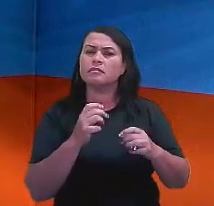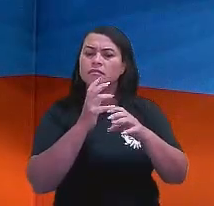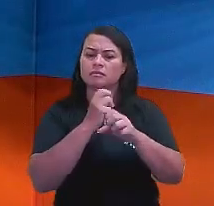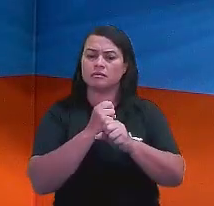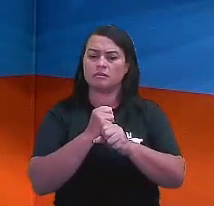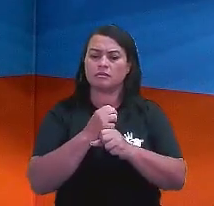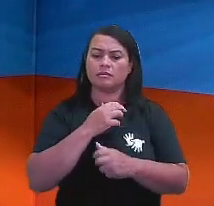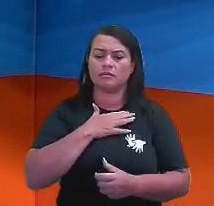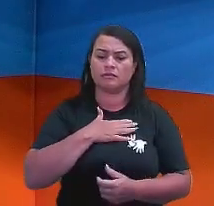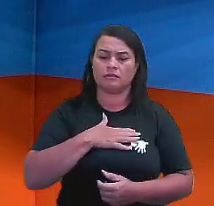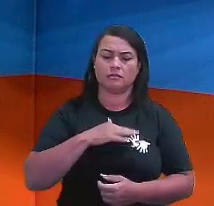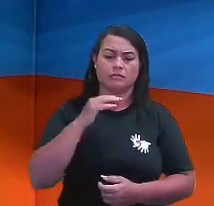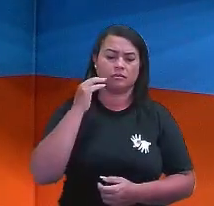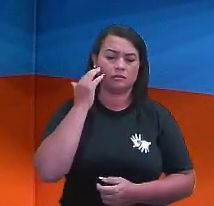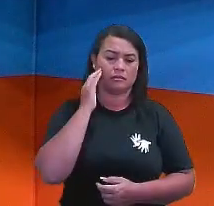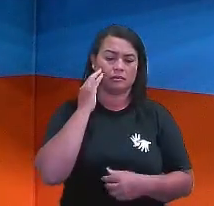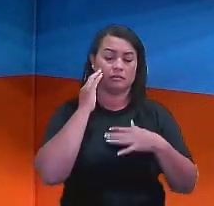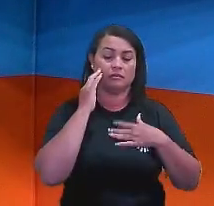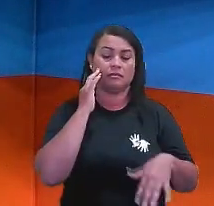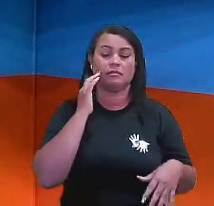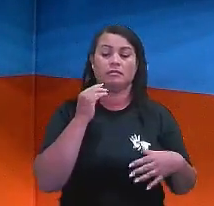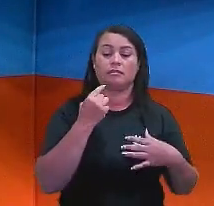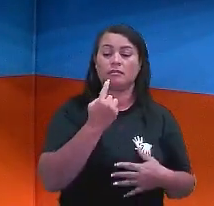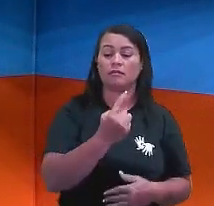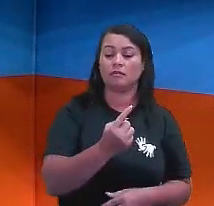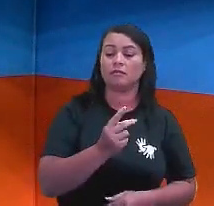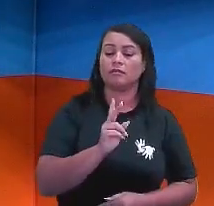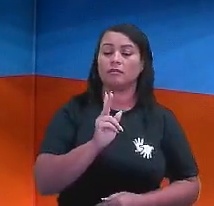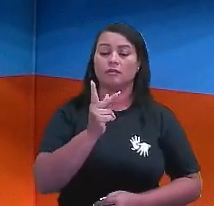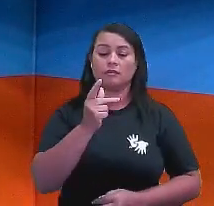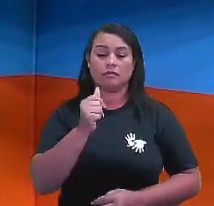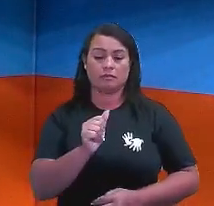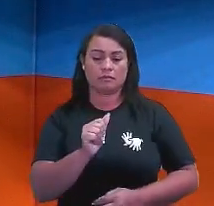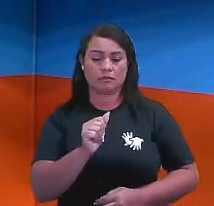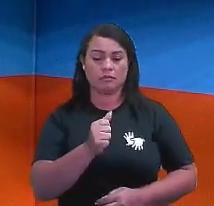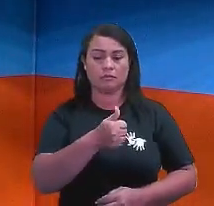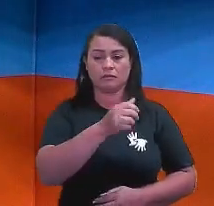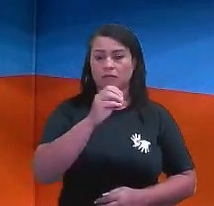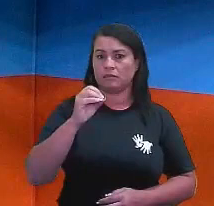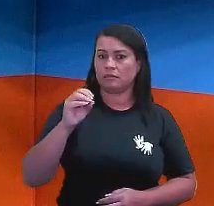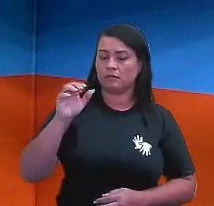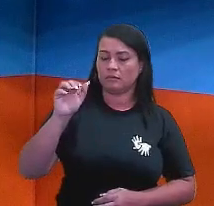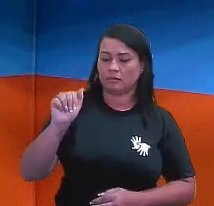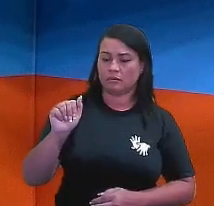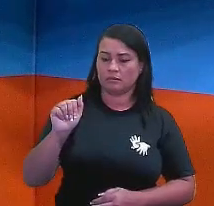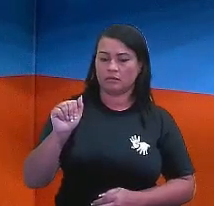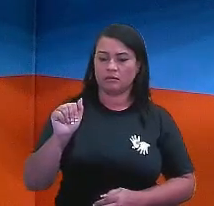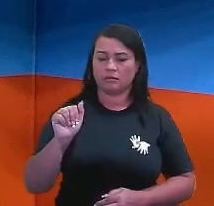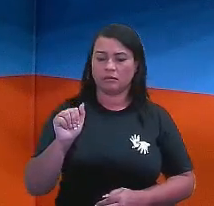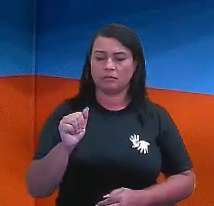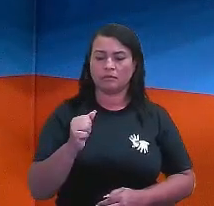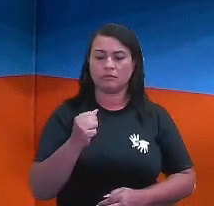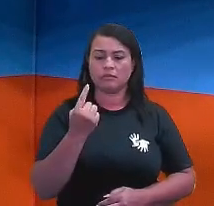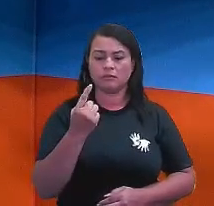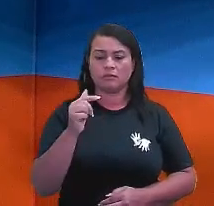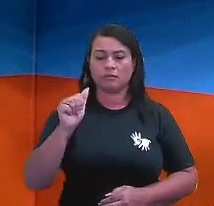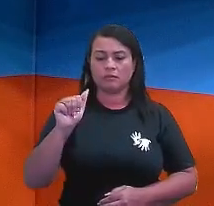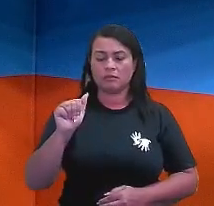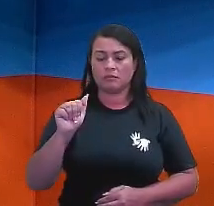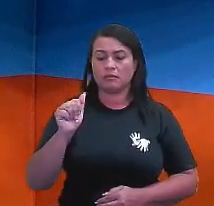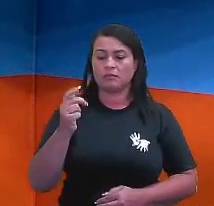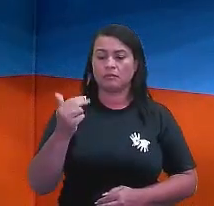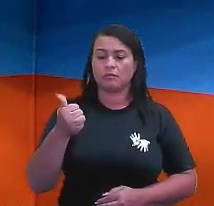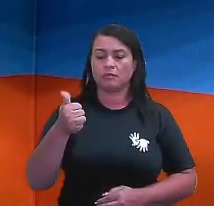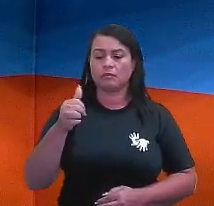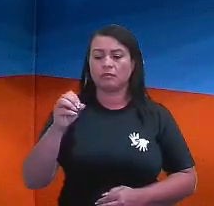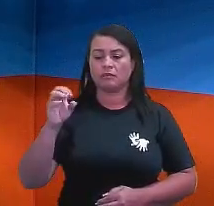cálculo, calma que a gente vai entender. Então, ó, 1 hectare é igual a 100 ares. E 1 are é igual a